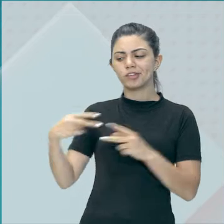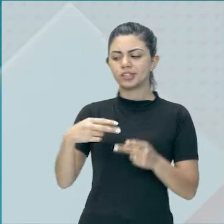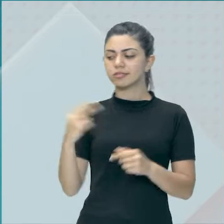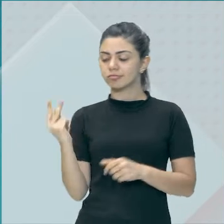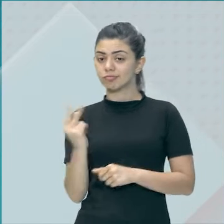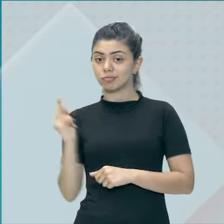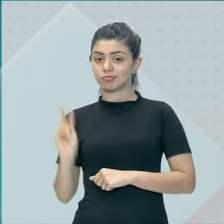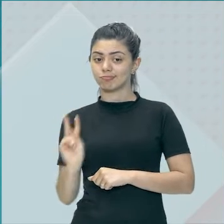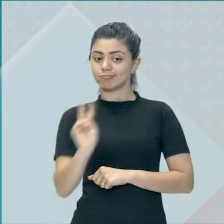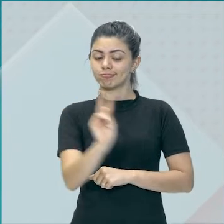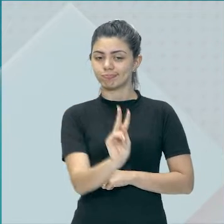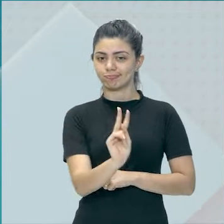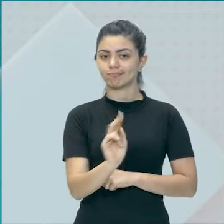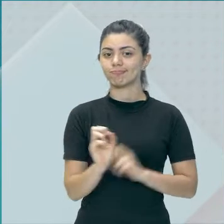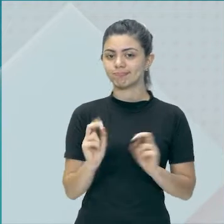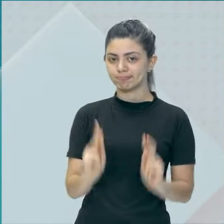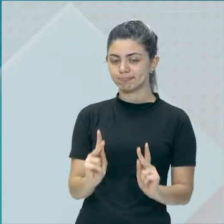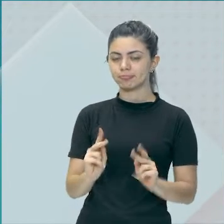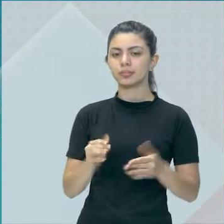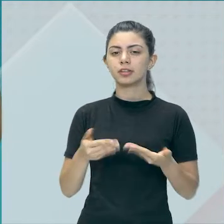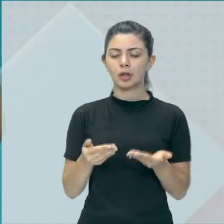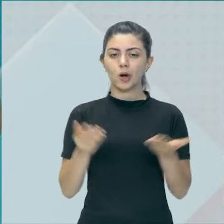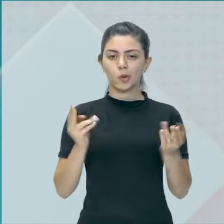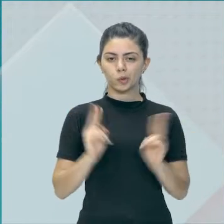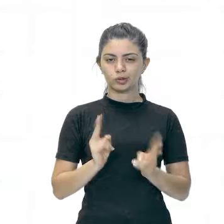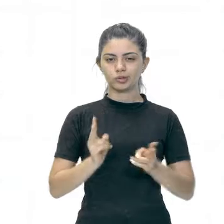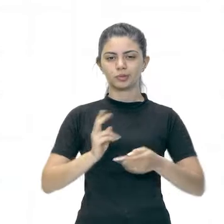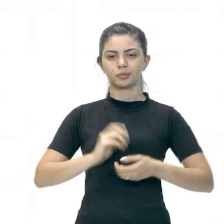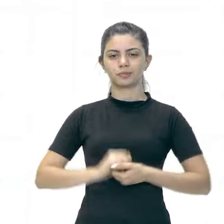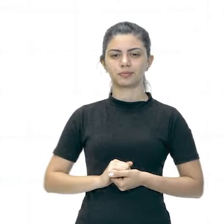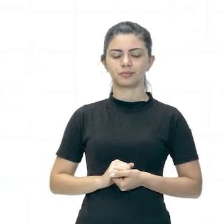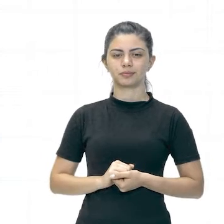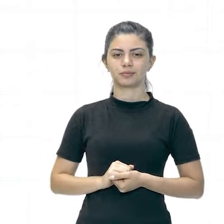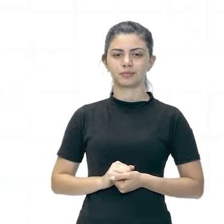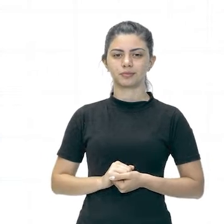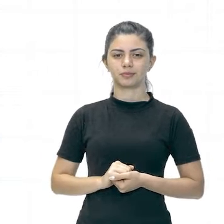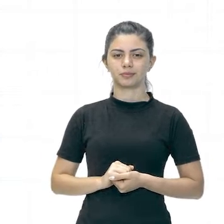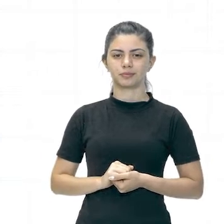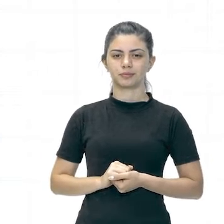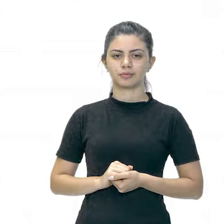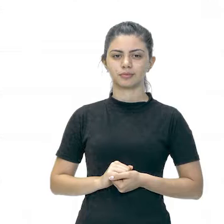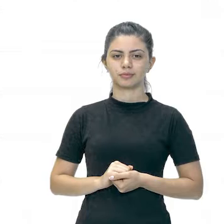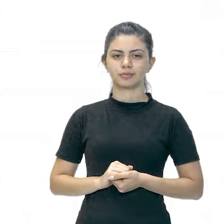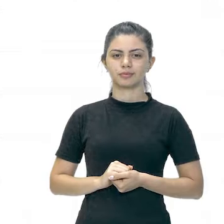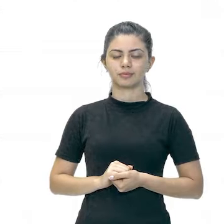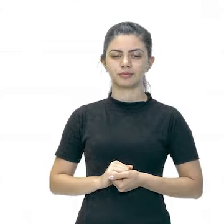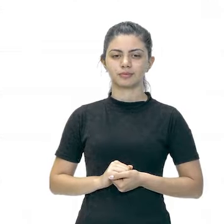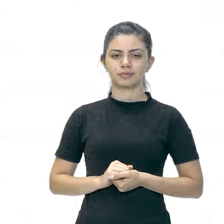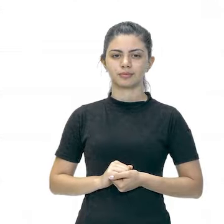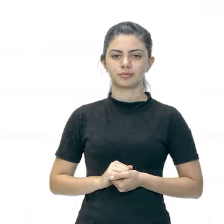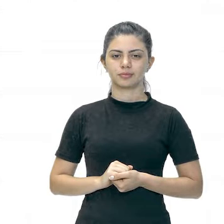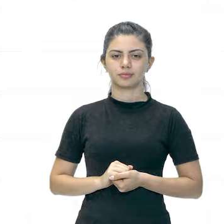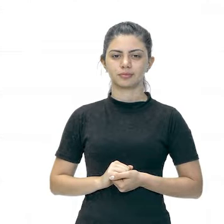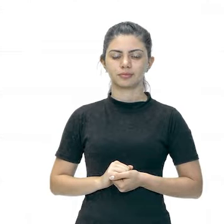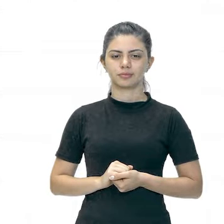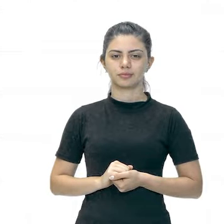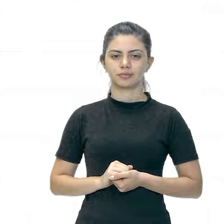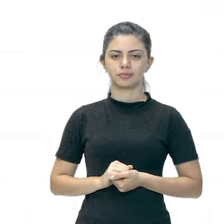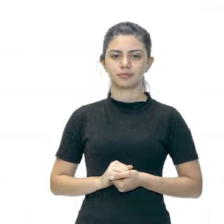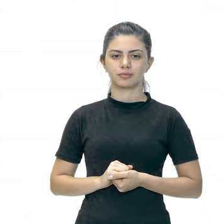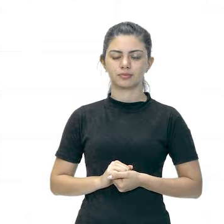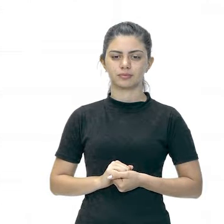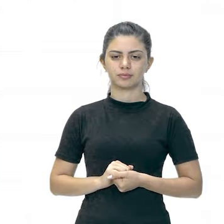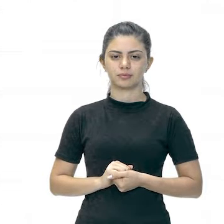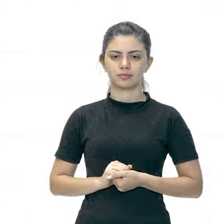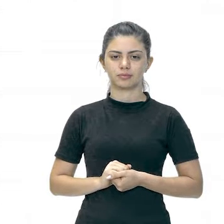nossos personagens à feira. Vamos continuar ouvindo. Factors for maintaining the Amazon forest and the